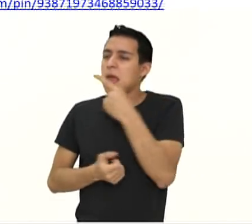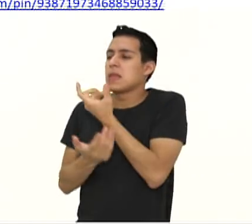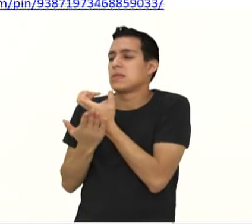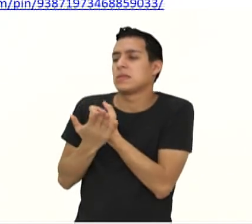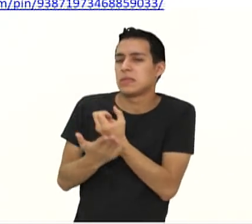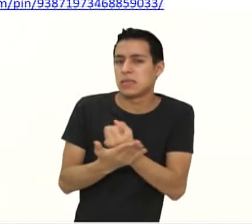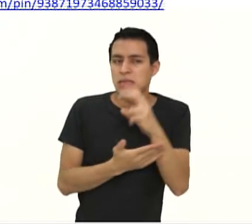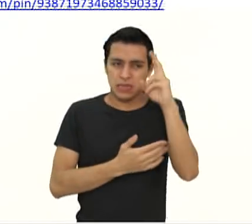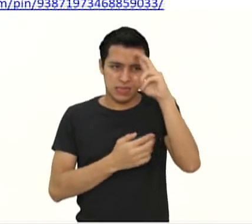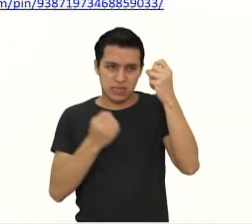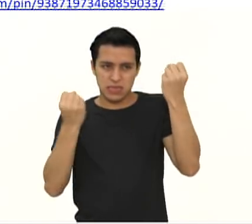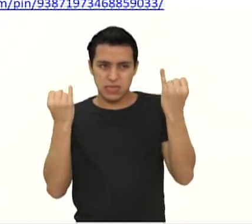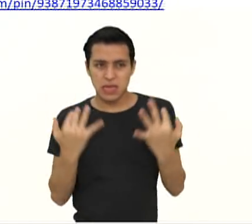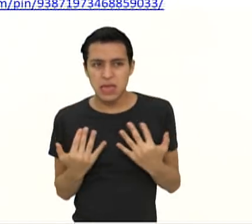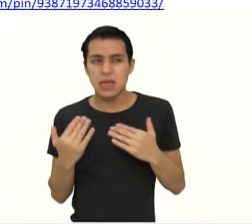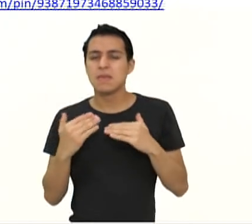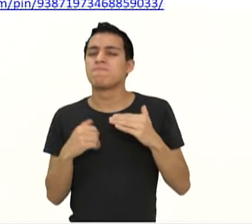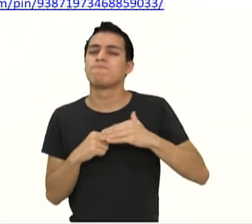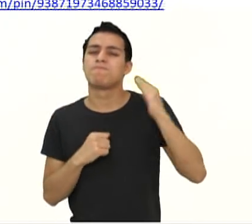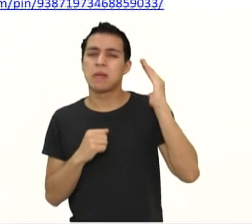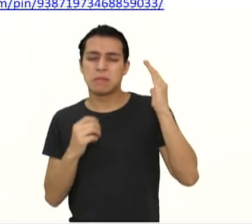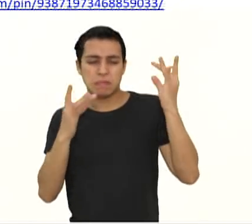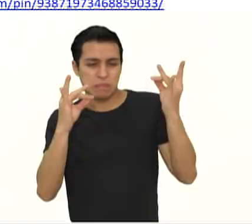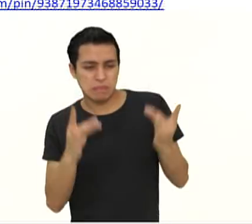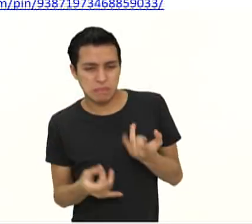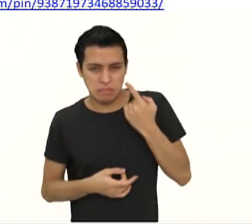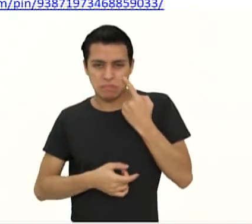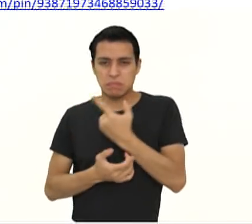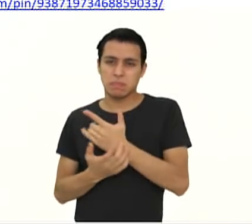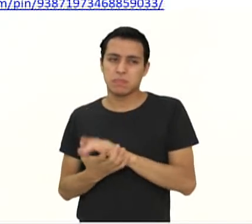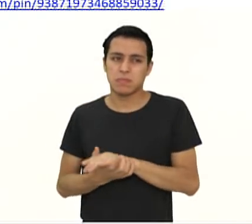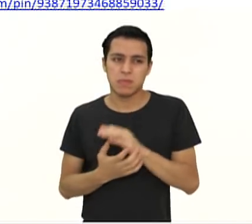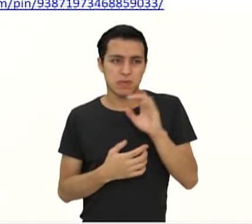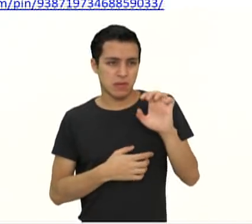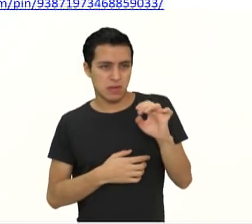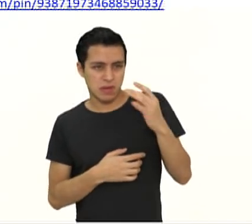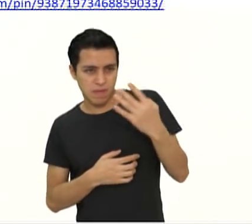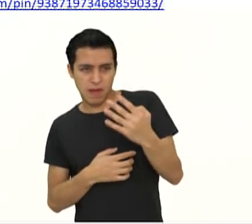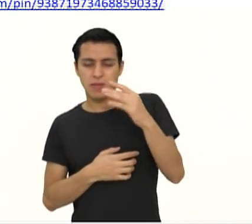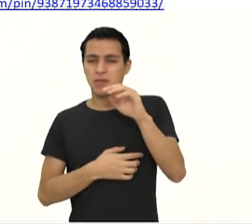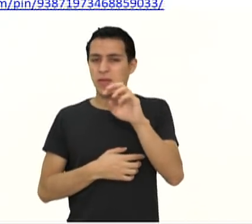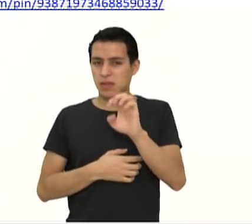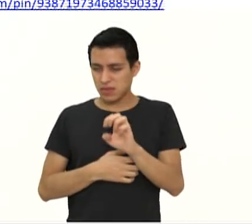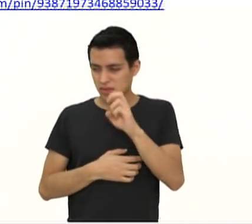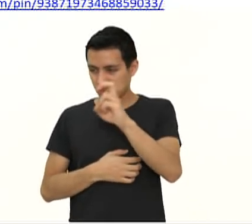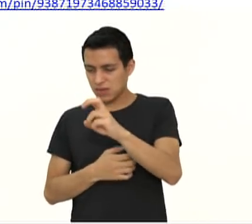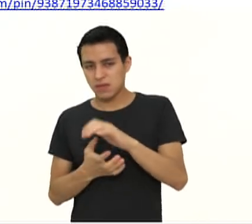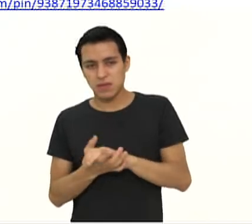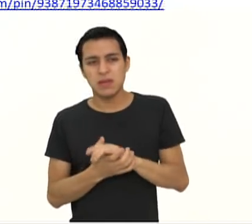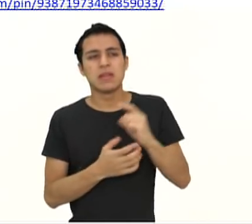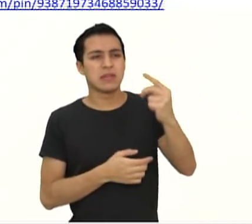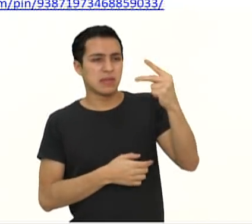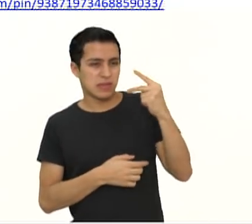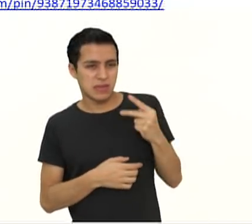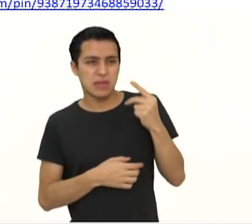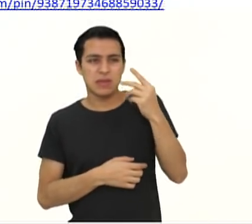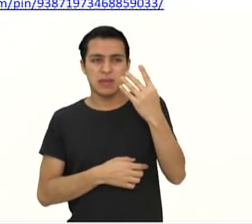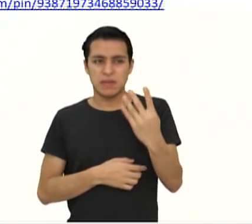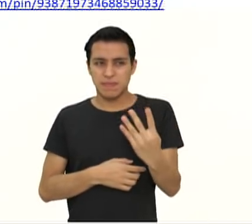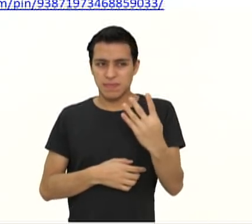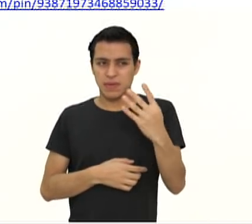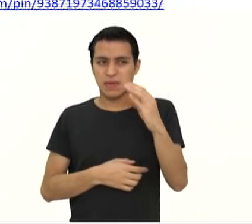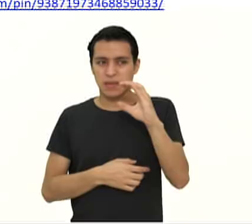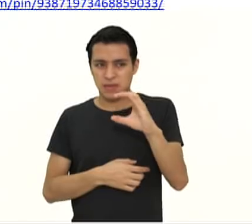algébrica. Ó. Lembra que eu falei? Ela é um pouquinho mais detalhada. Ó. E4, primeira jogada, E4, E5. Segunda jogada,